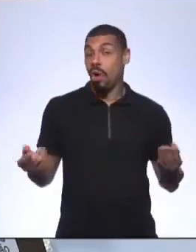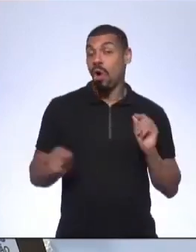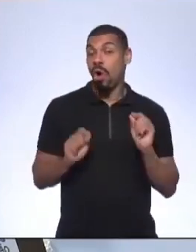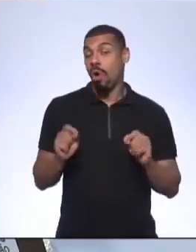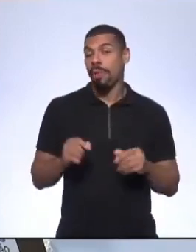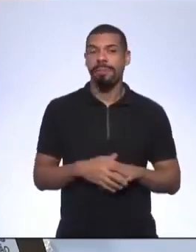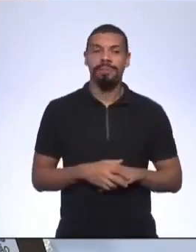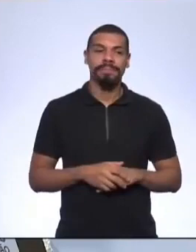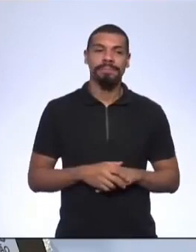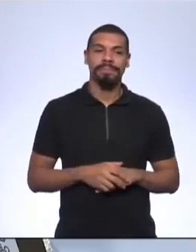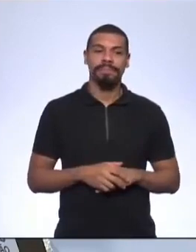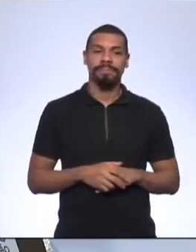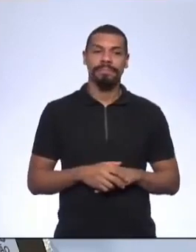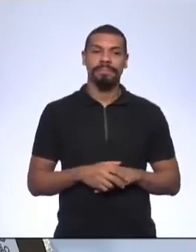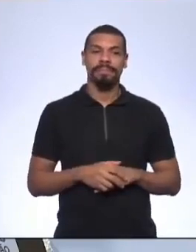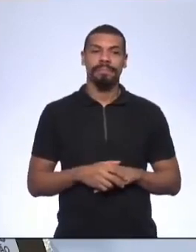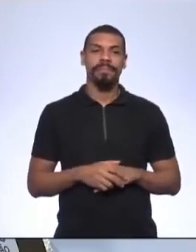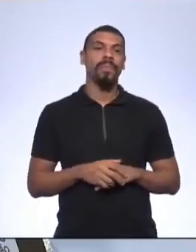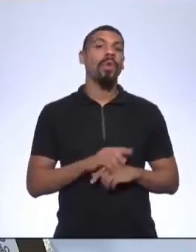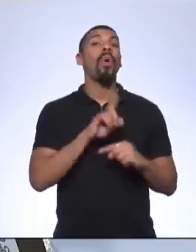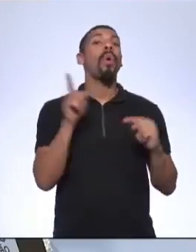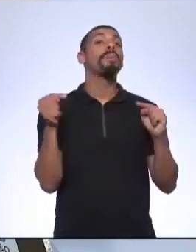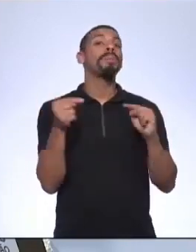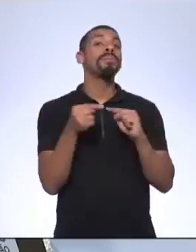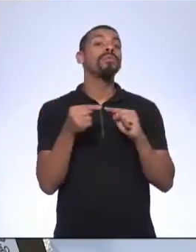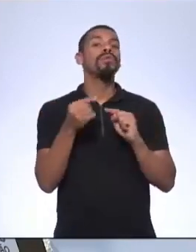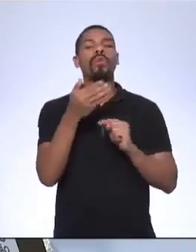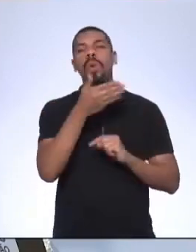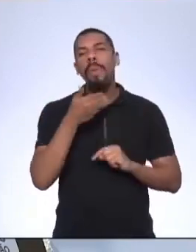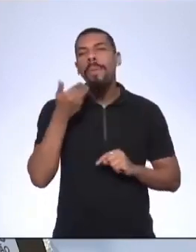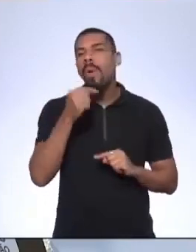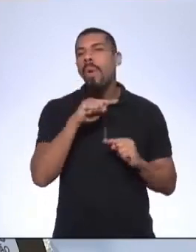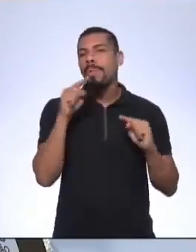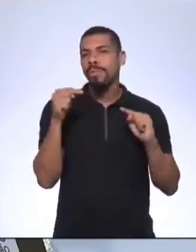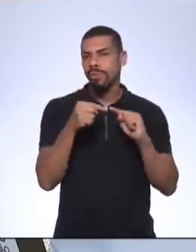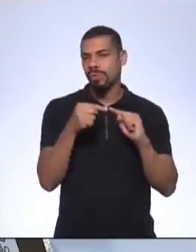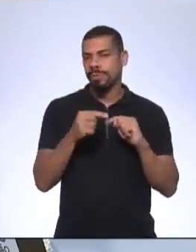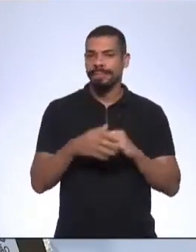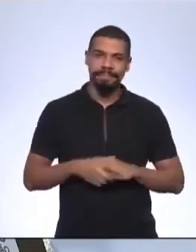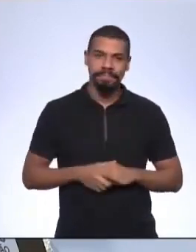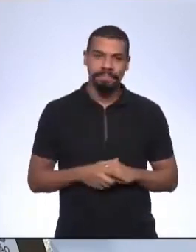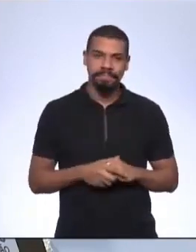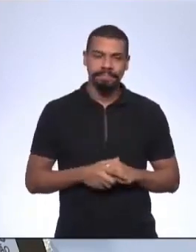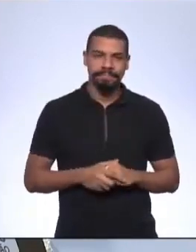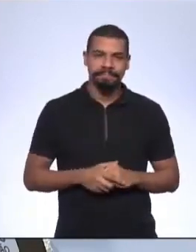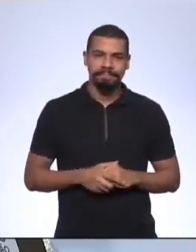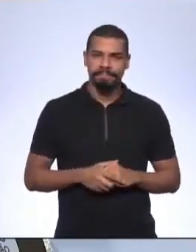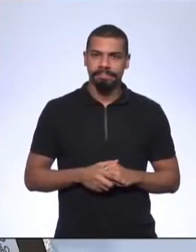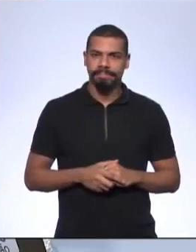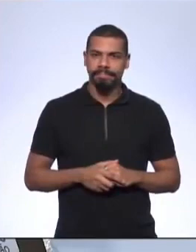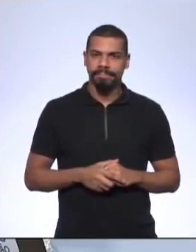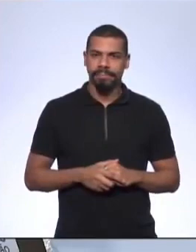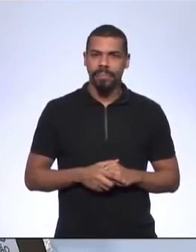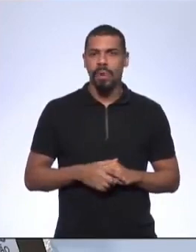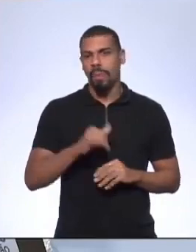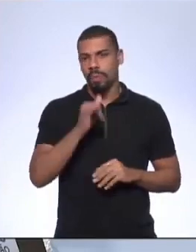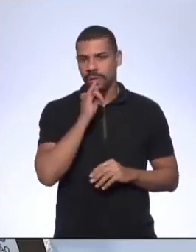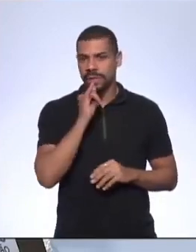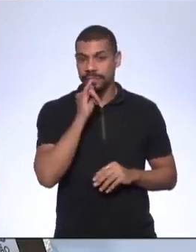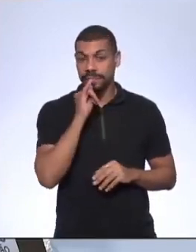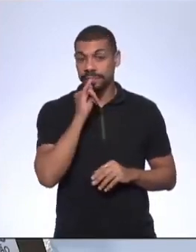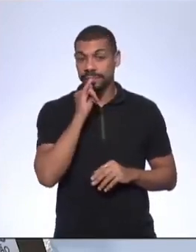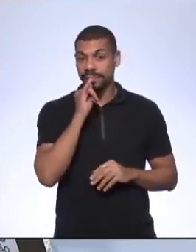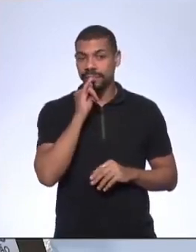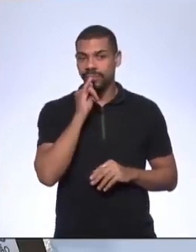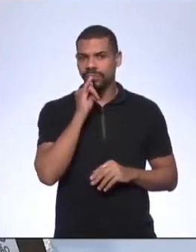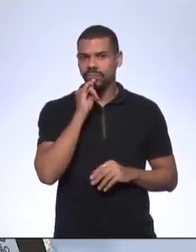que ela tende a fazer o melhor para você, mas ela tem limitações. Os homens aqui